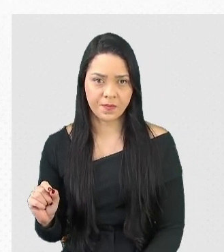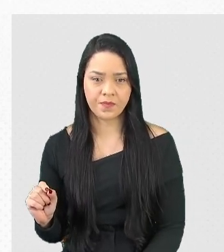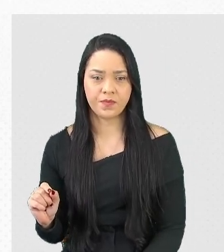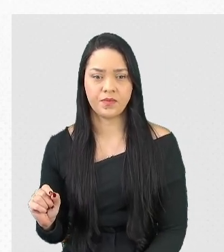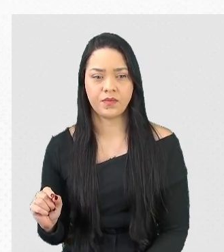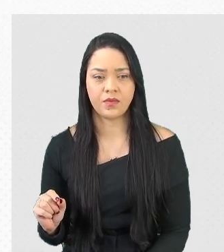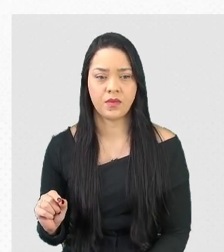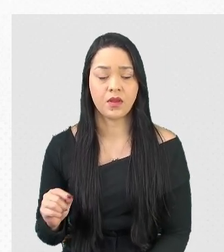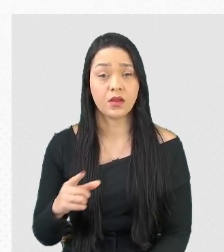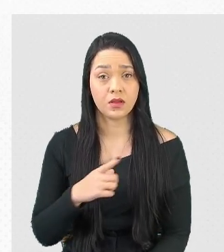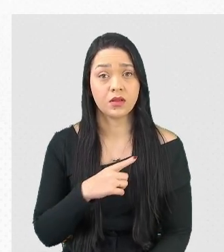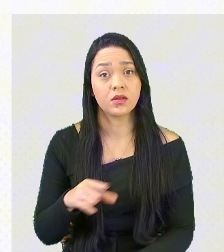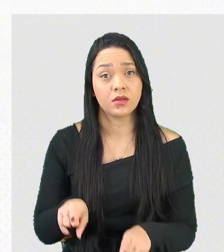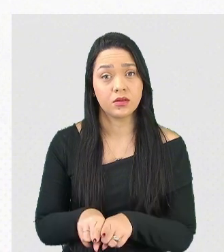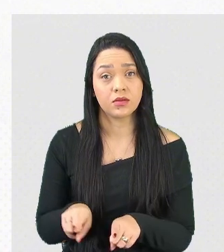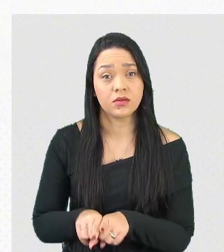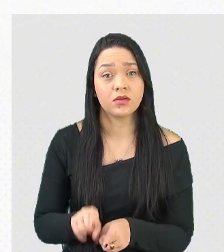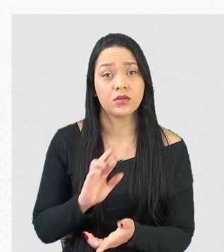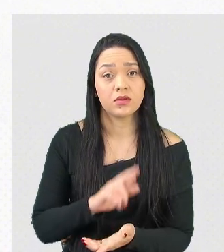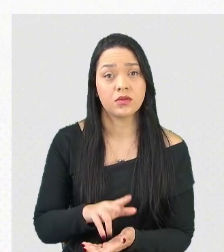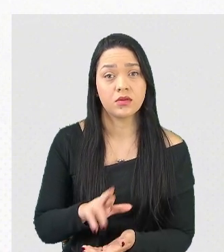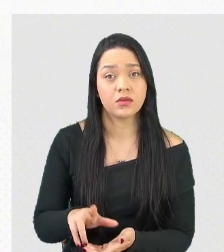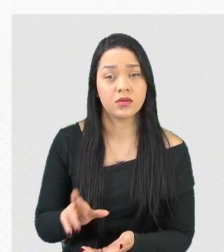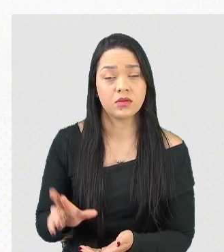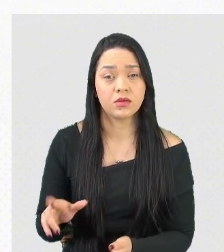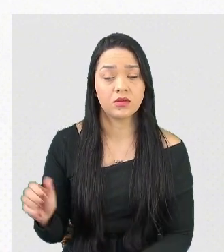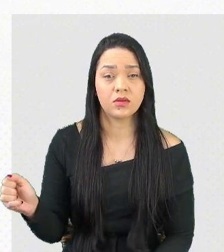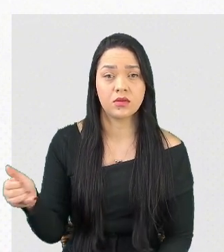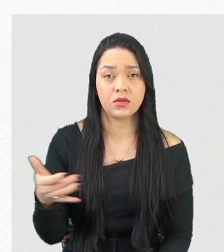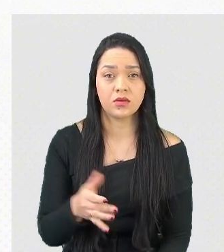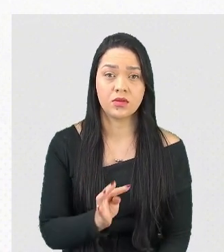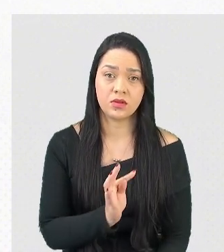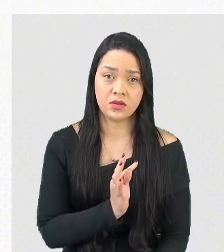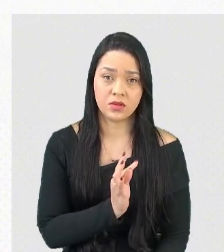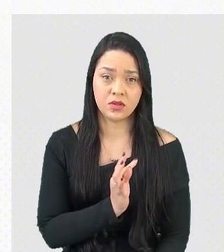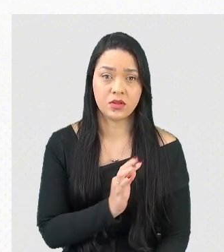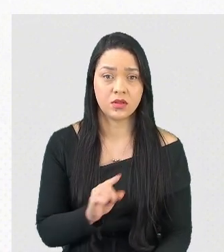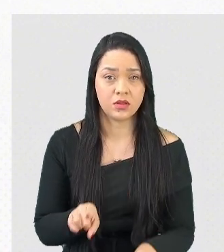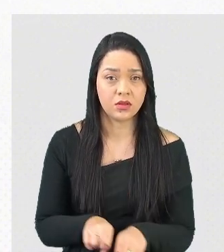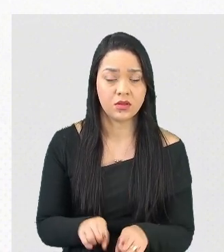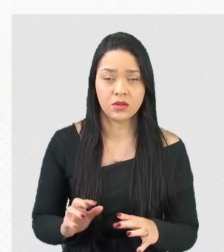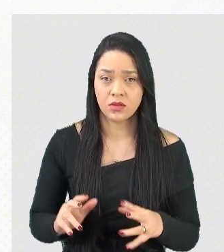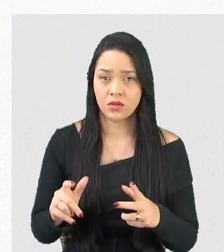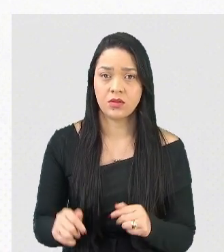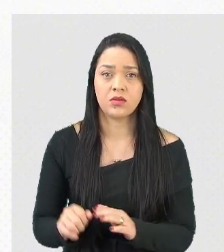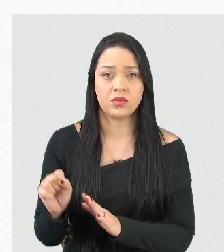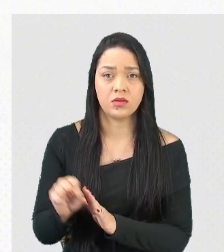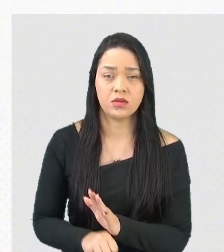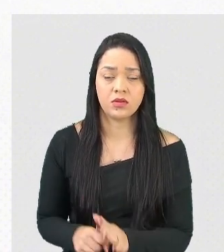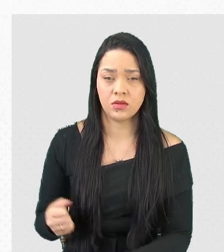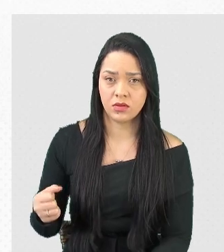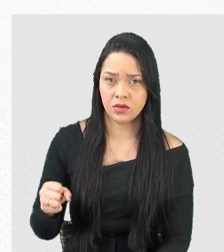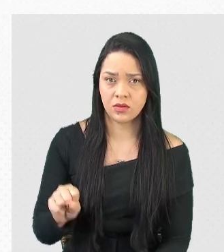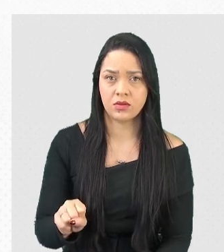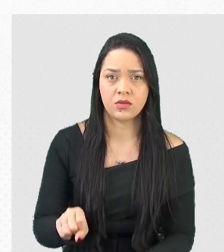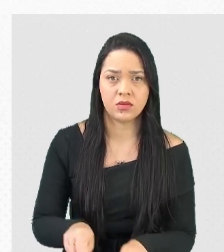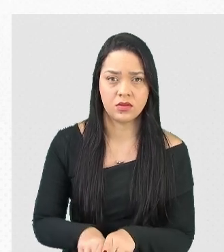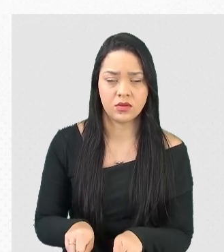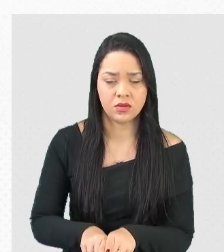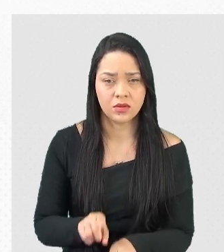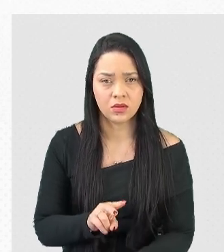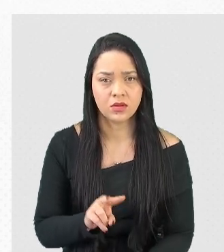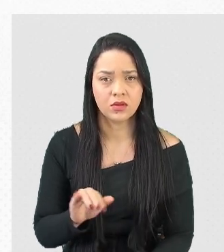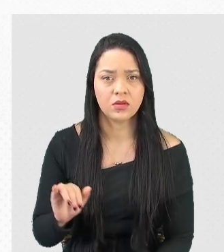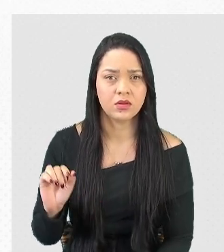né, ao longo, né, de todo o século XVIII, né, que vão exatamente dar os condicionantes favoráveis para que a